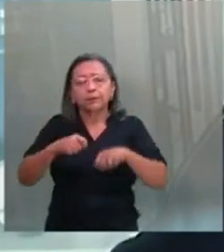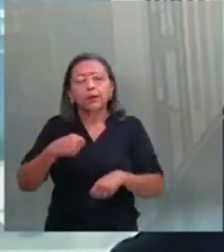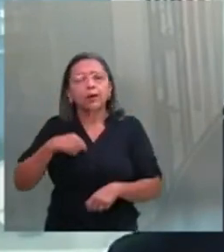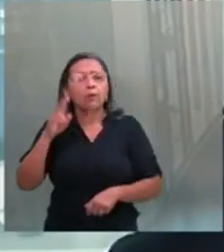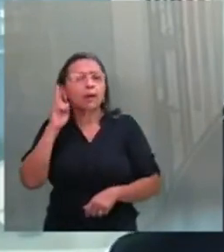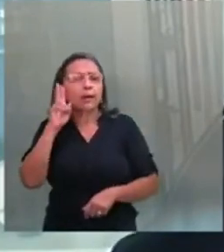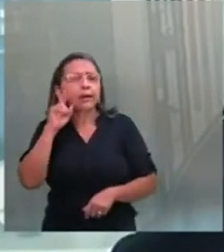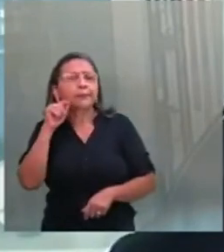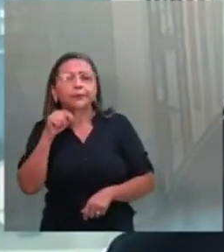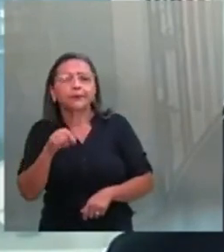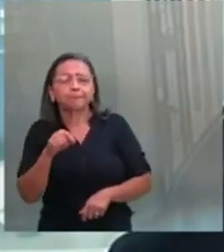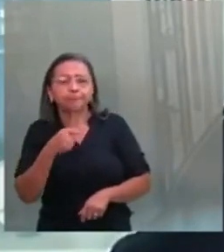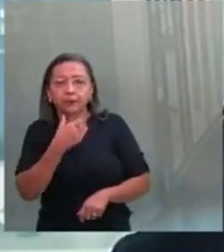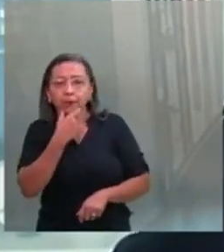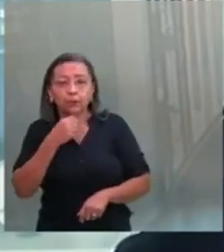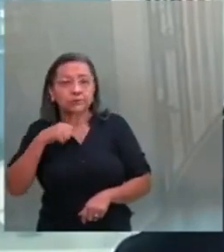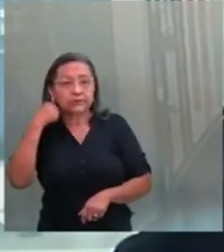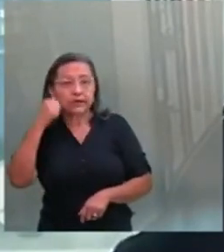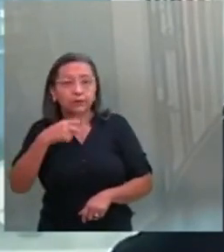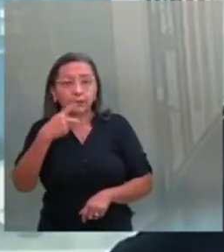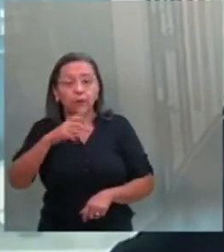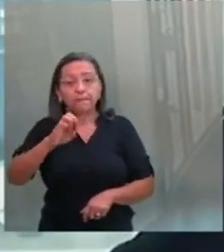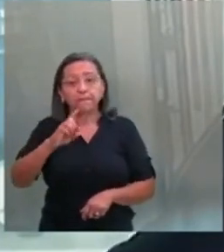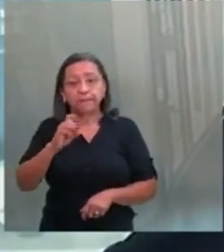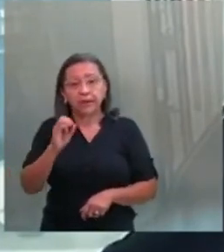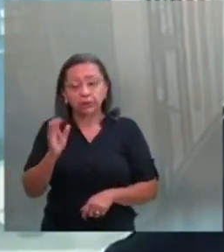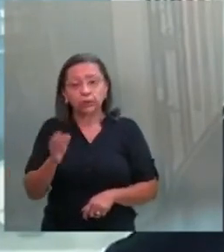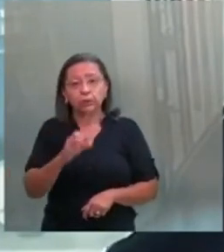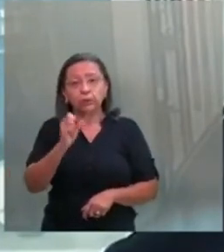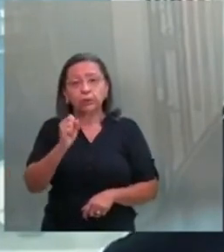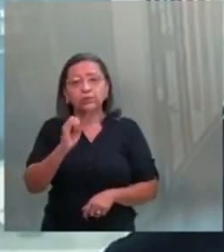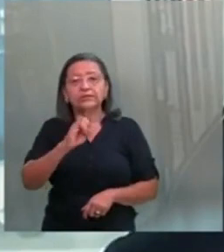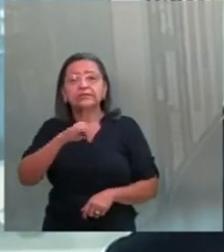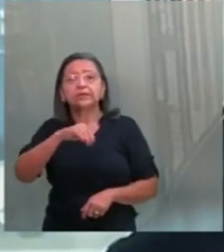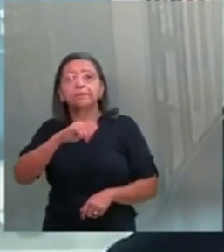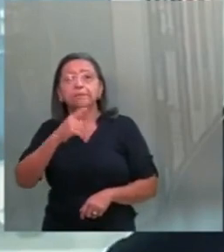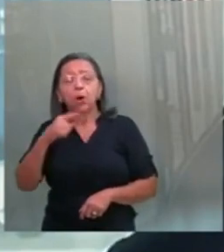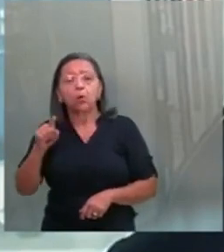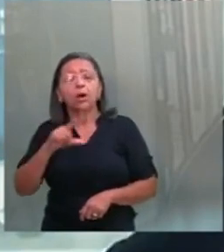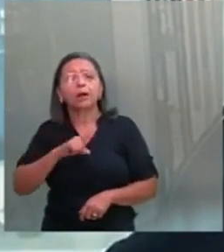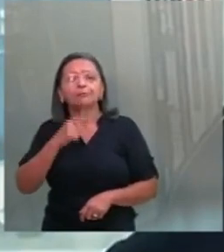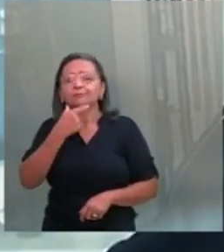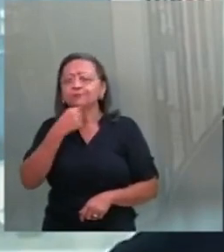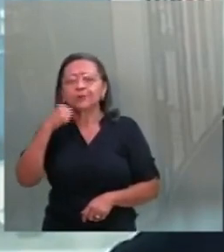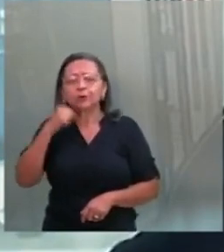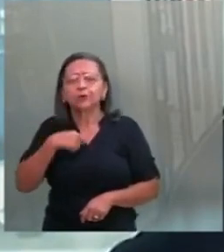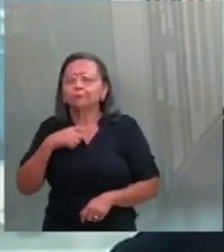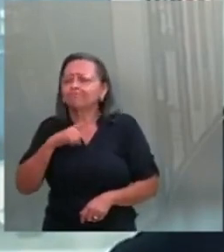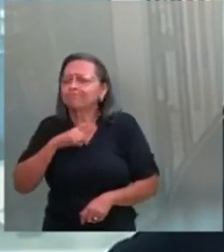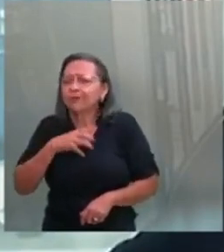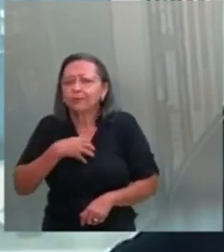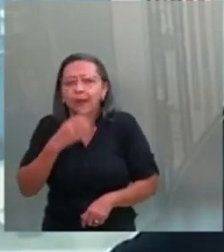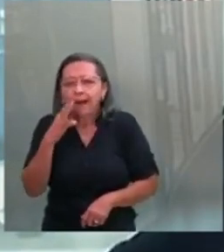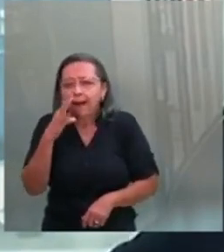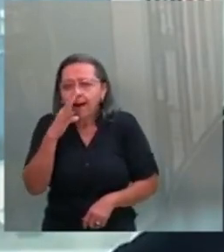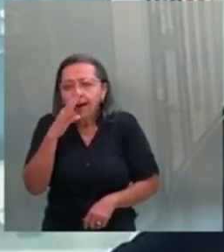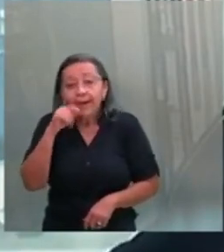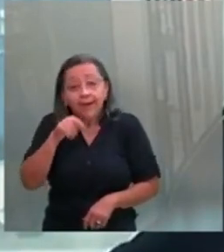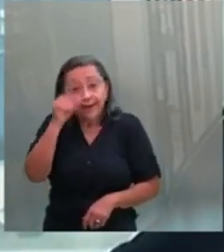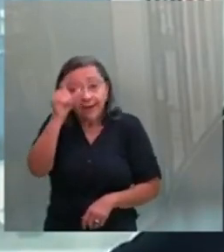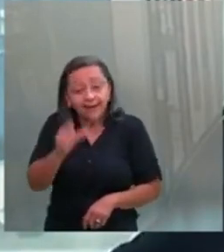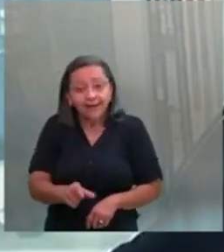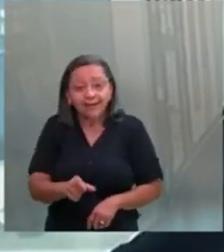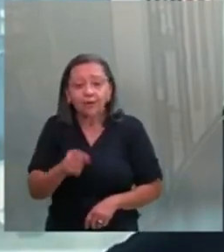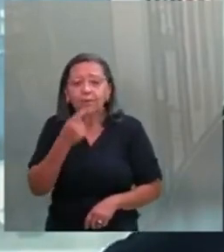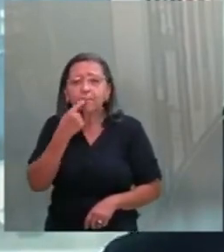lembro aqui do senador Pedro Simon, que era um senador assim, por quem eu tenho a maior admiração. O senador Pedro Simon uma